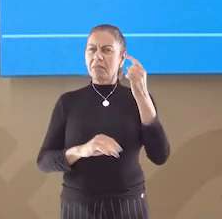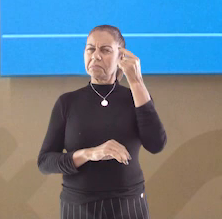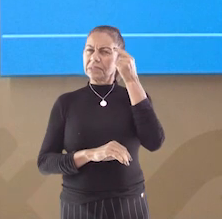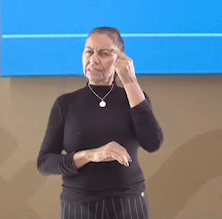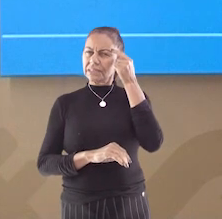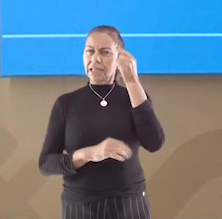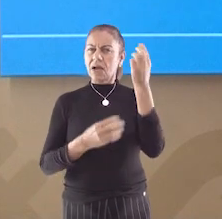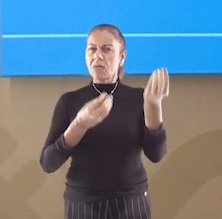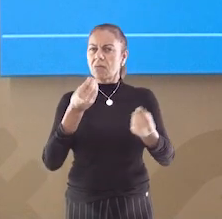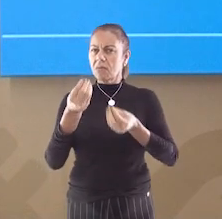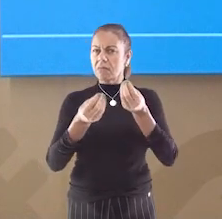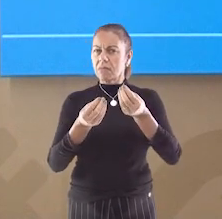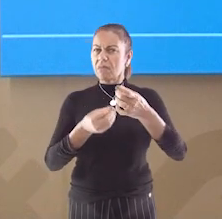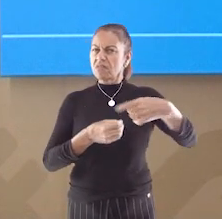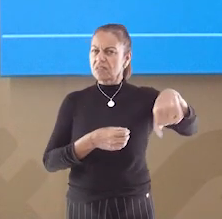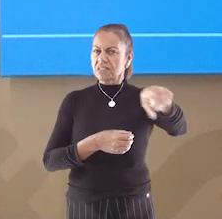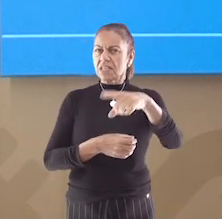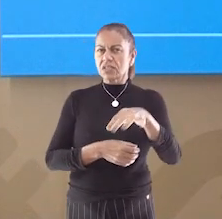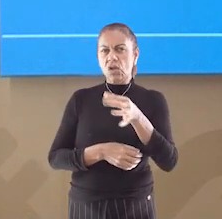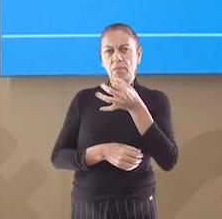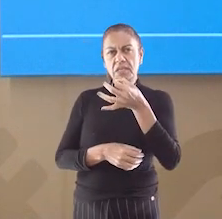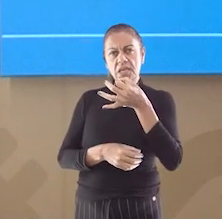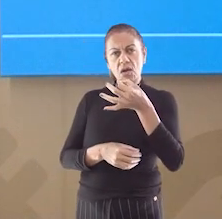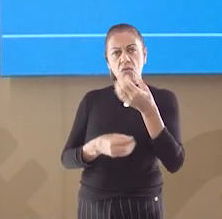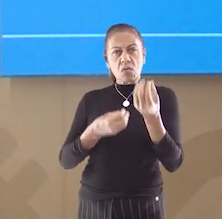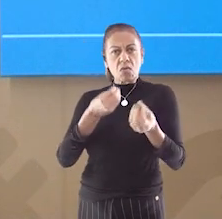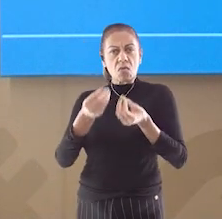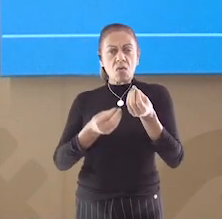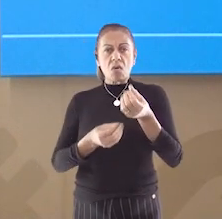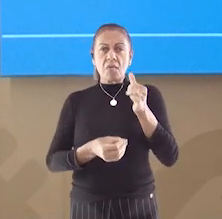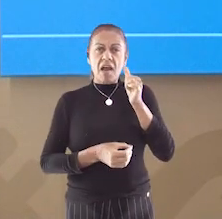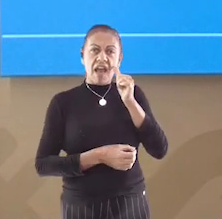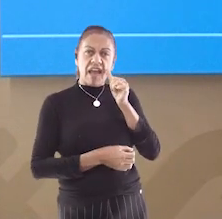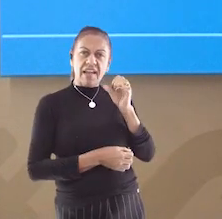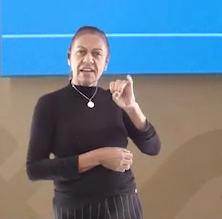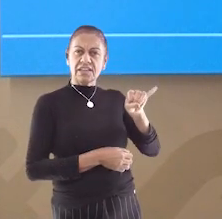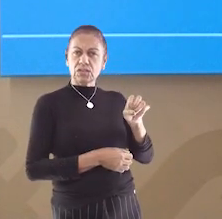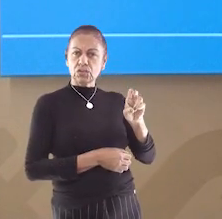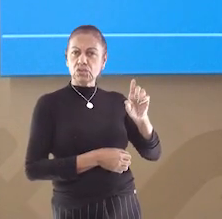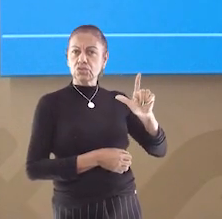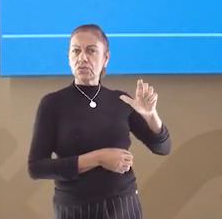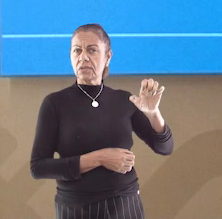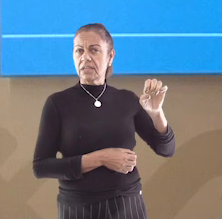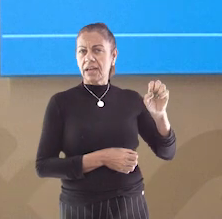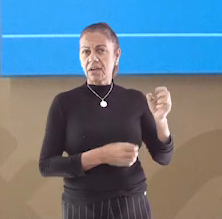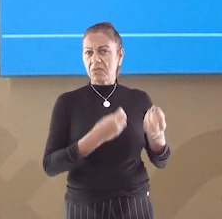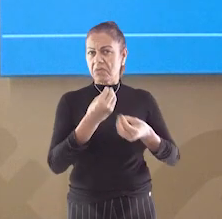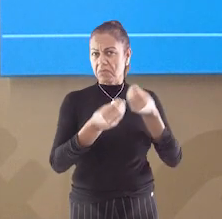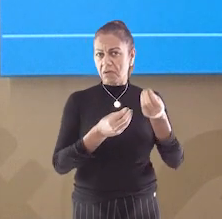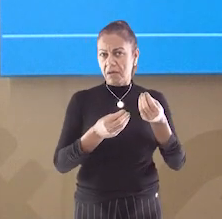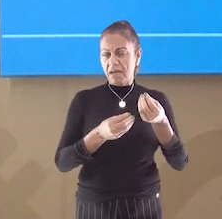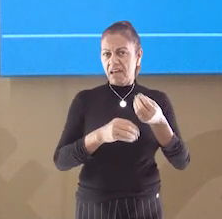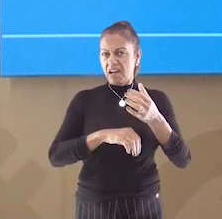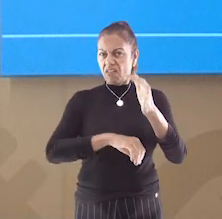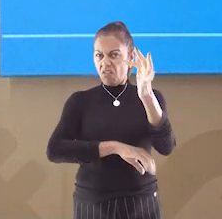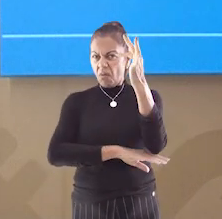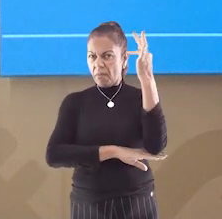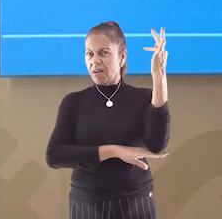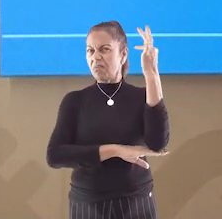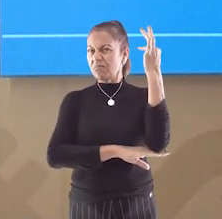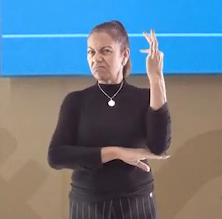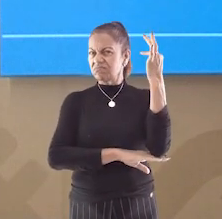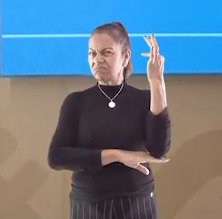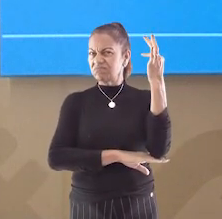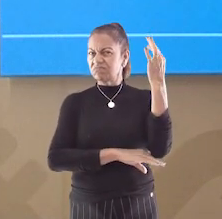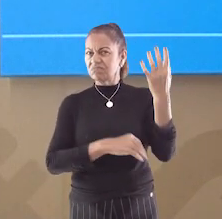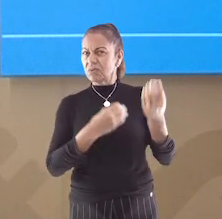informalidade do início do bilhete. Agora, vamos pensar um pouquinho sobre isso. Vocês acham que a Júlia deveria ter escrito o